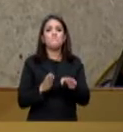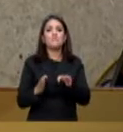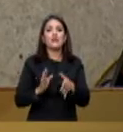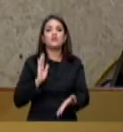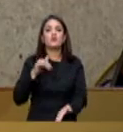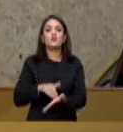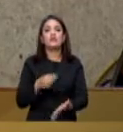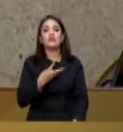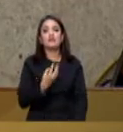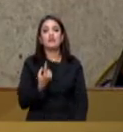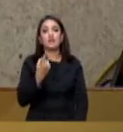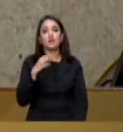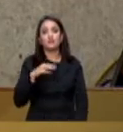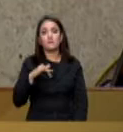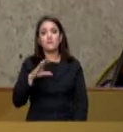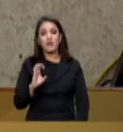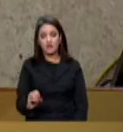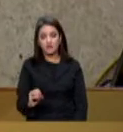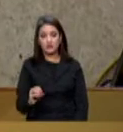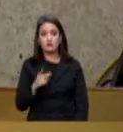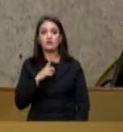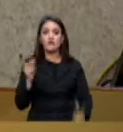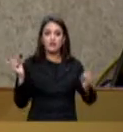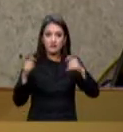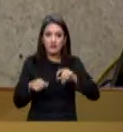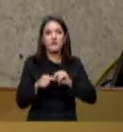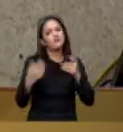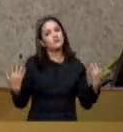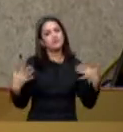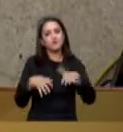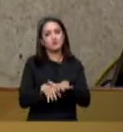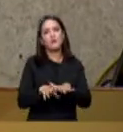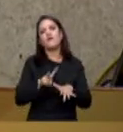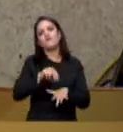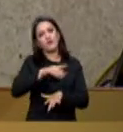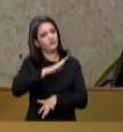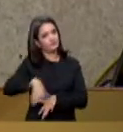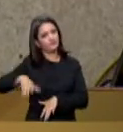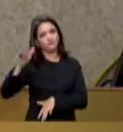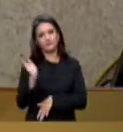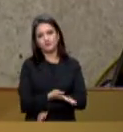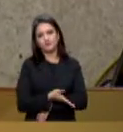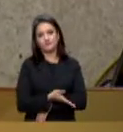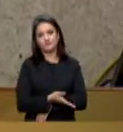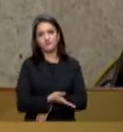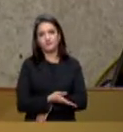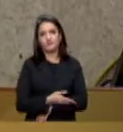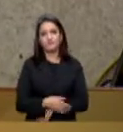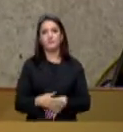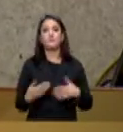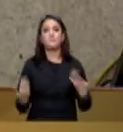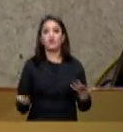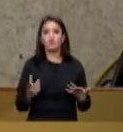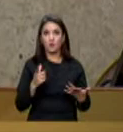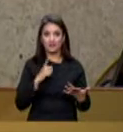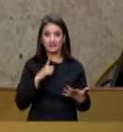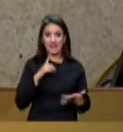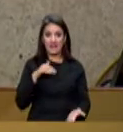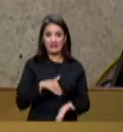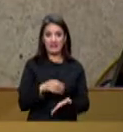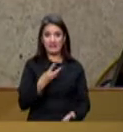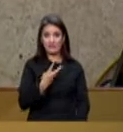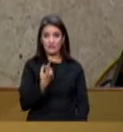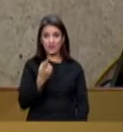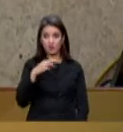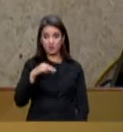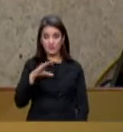de maio de 2022 para viabilizar essa inclusão é que serão extintos. Então, eles terão esse prazo até 31 de maio